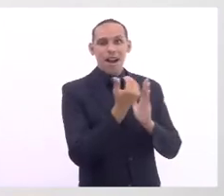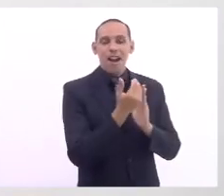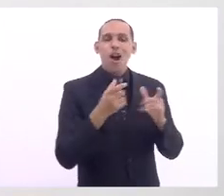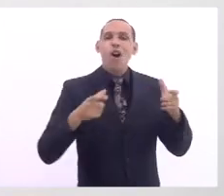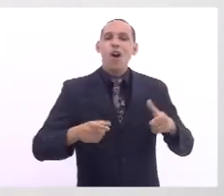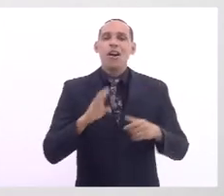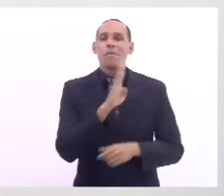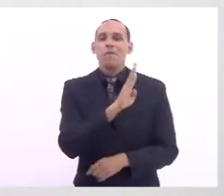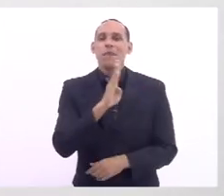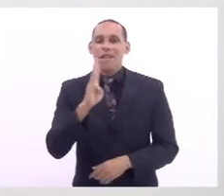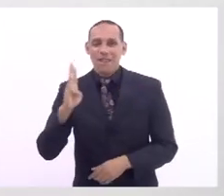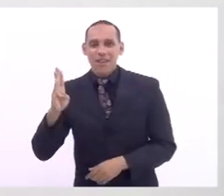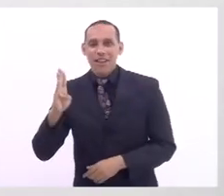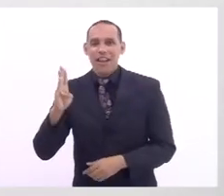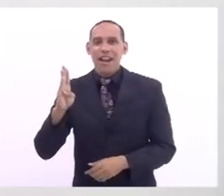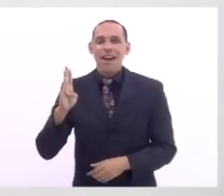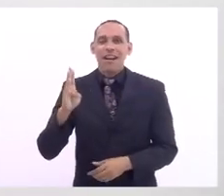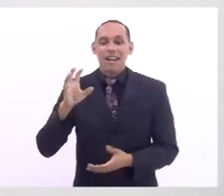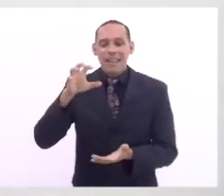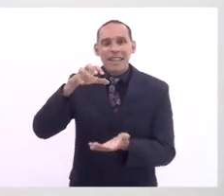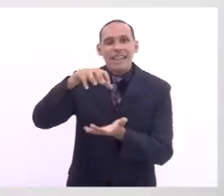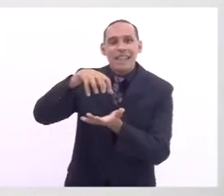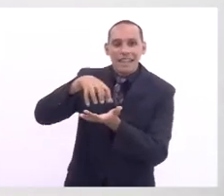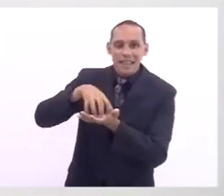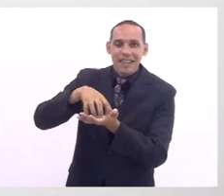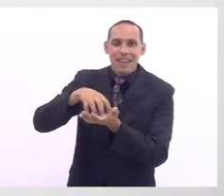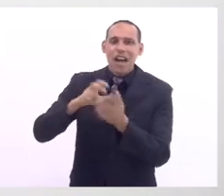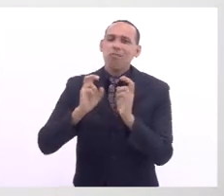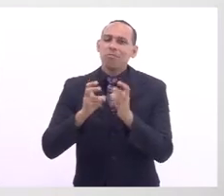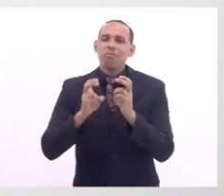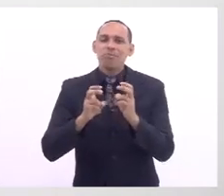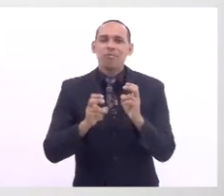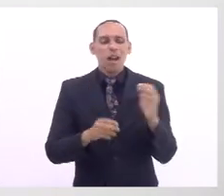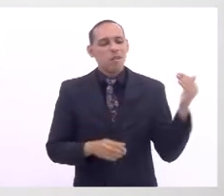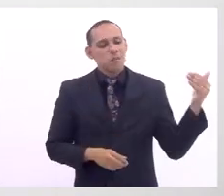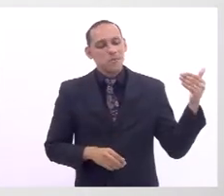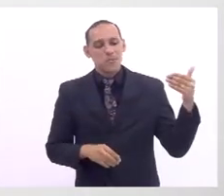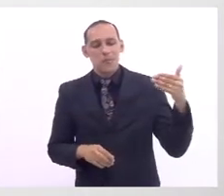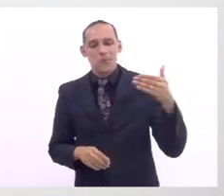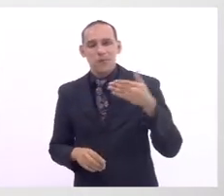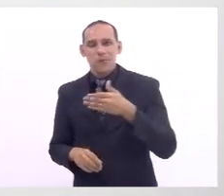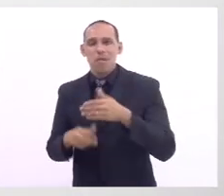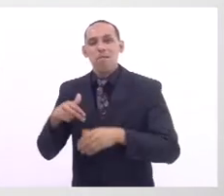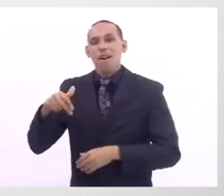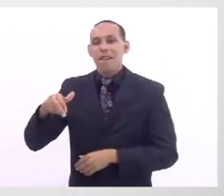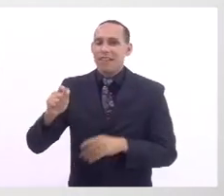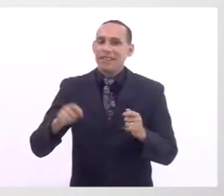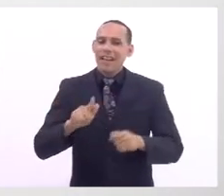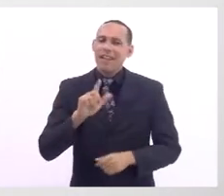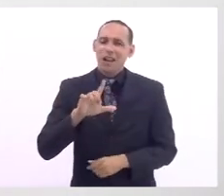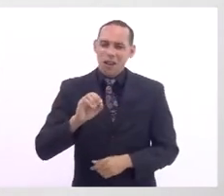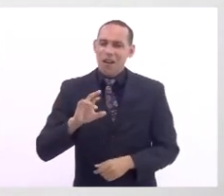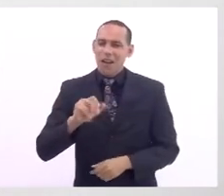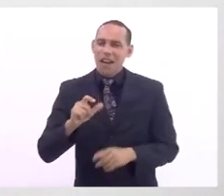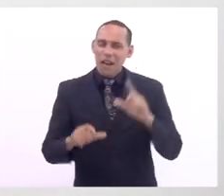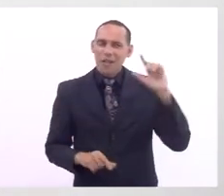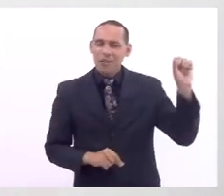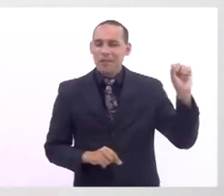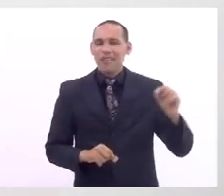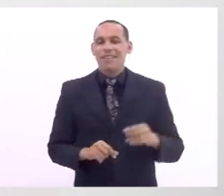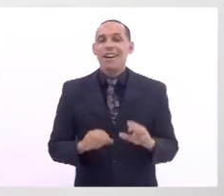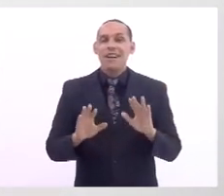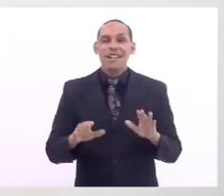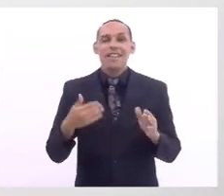biblioteca aí né Central era mais fácil é só pegar o trem SuperVia ele já tava dava para ir andando até agora um pouquinho mais de mais longe